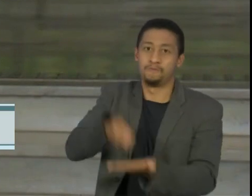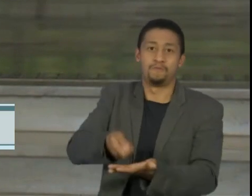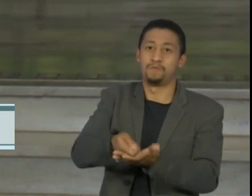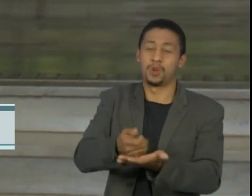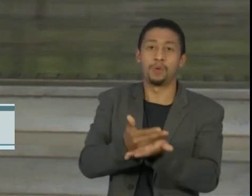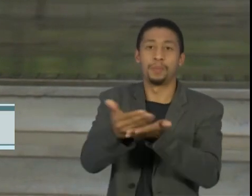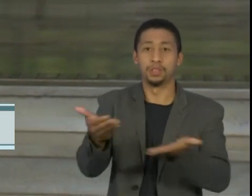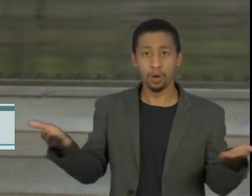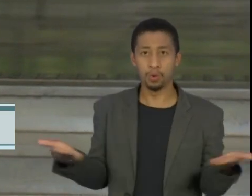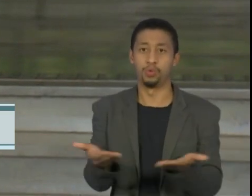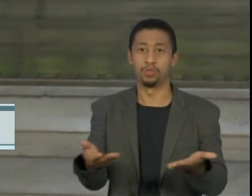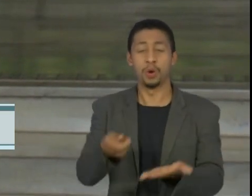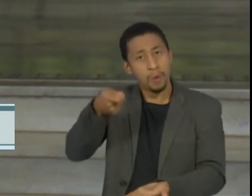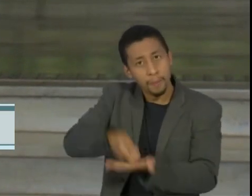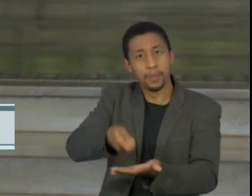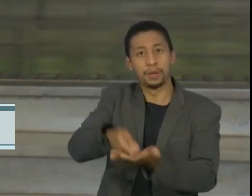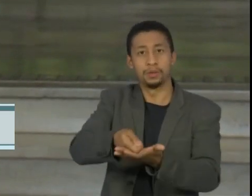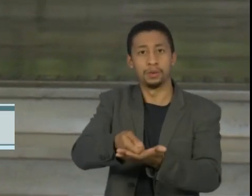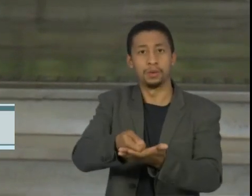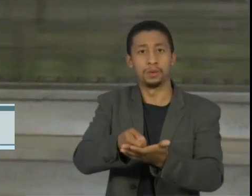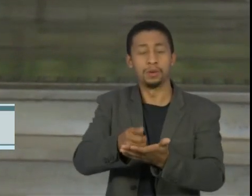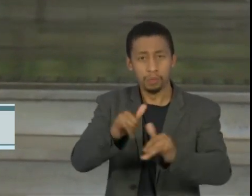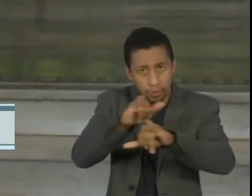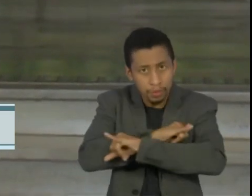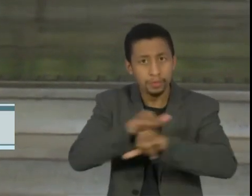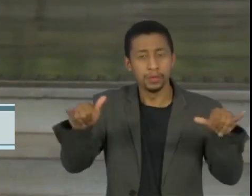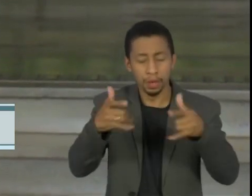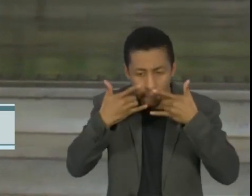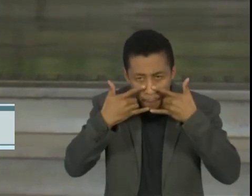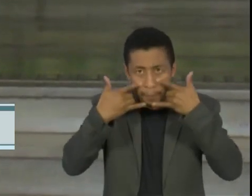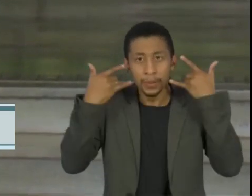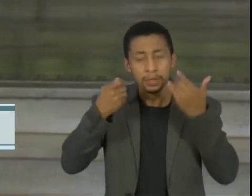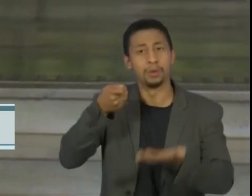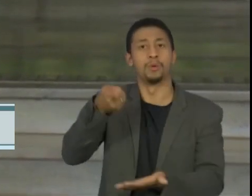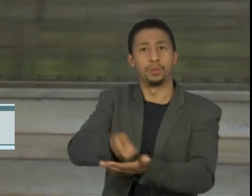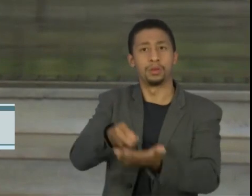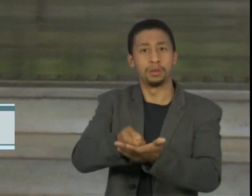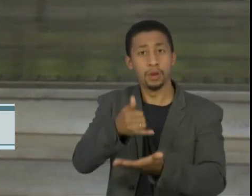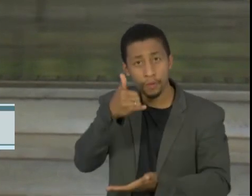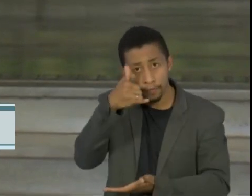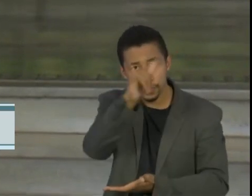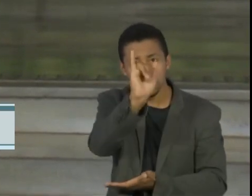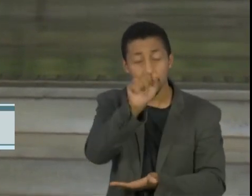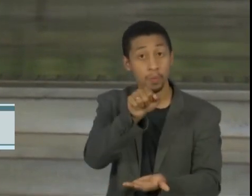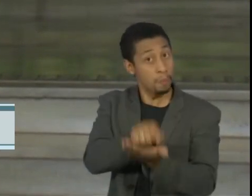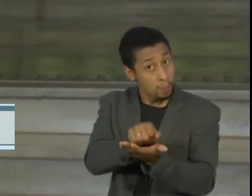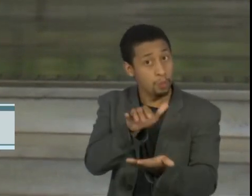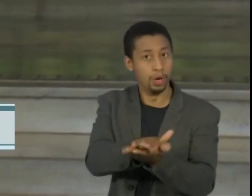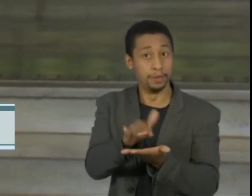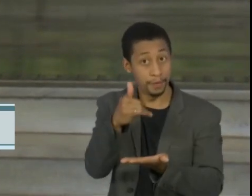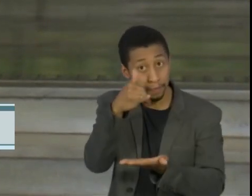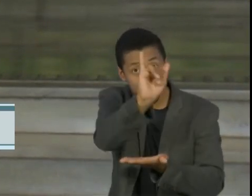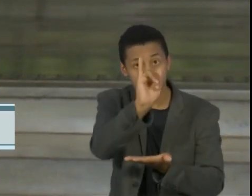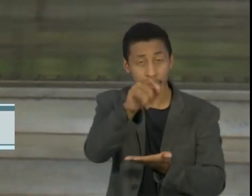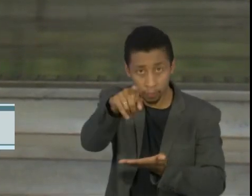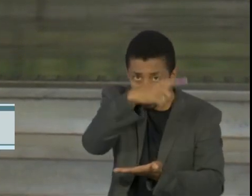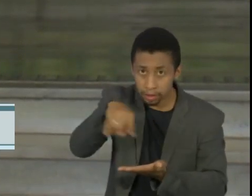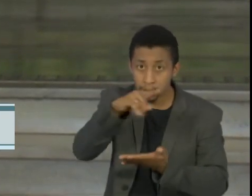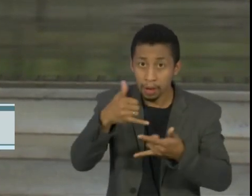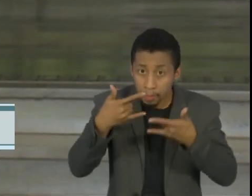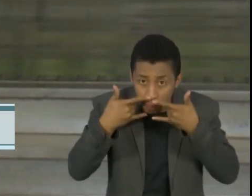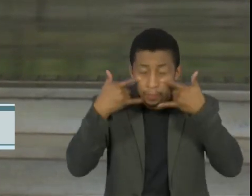de obrigatório, além da campanha que estamos fazendo, nós queremos, evitando multas, que as pessoas utilizem